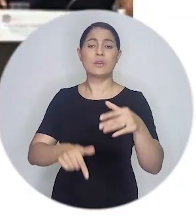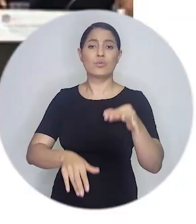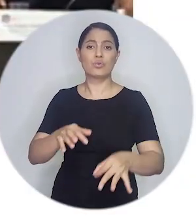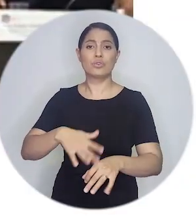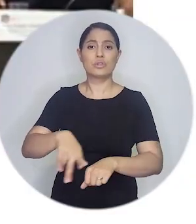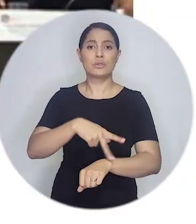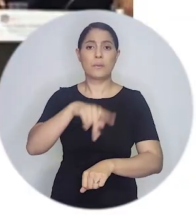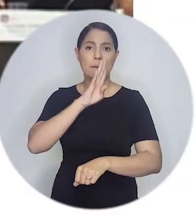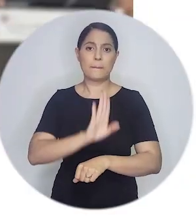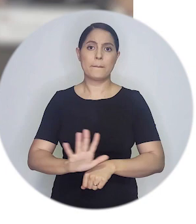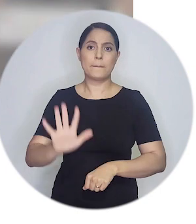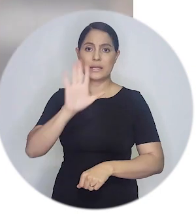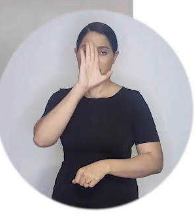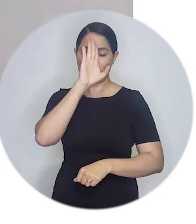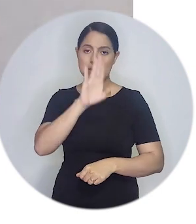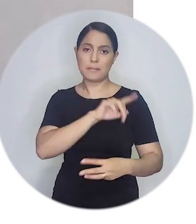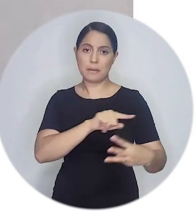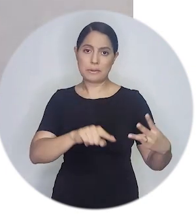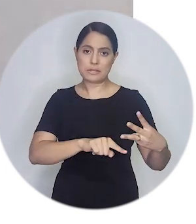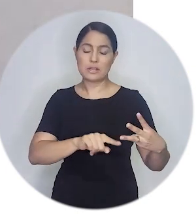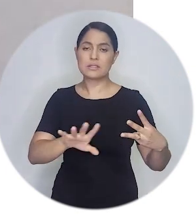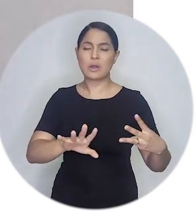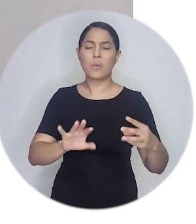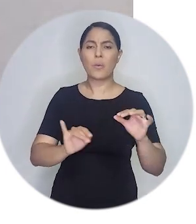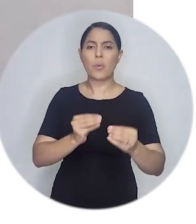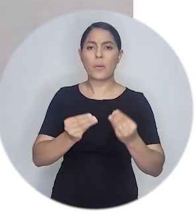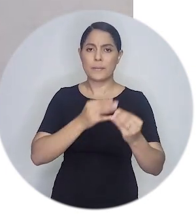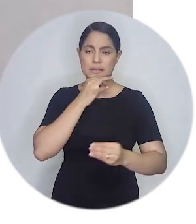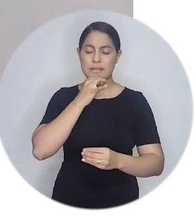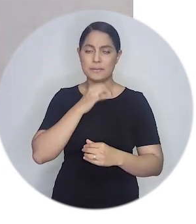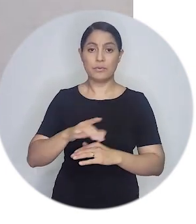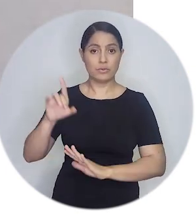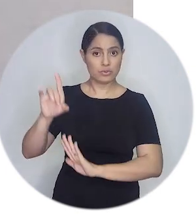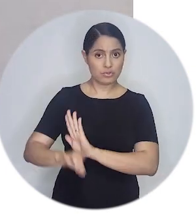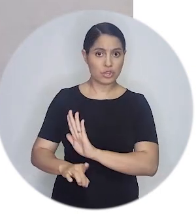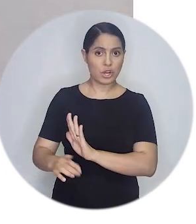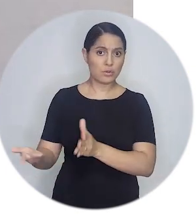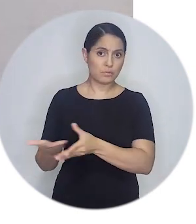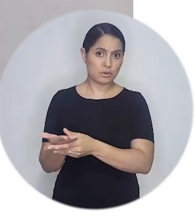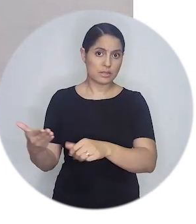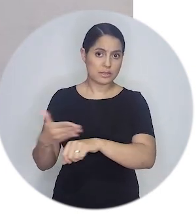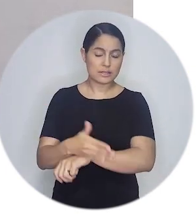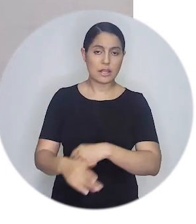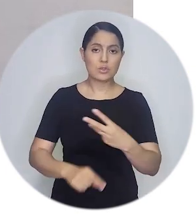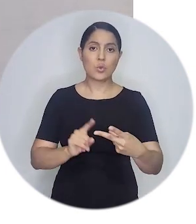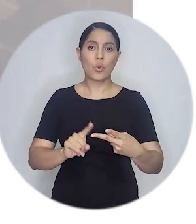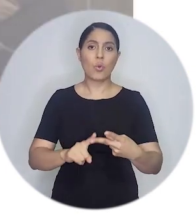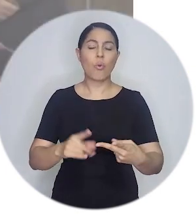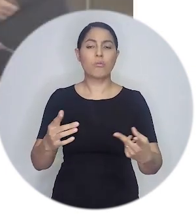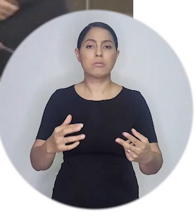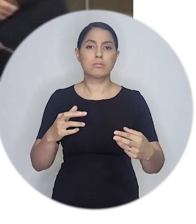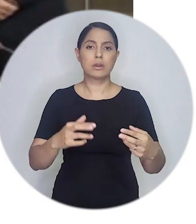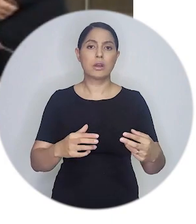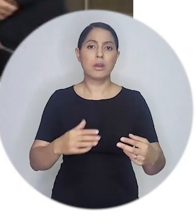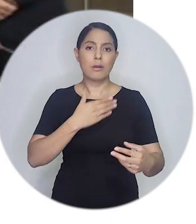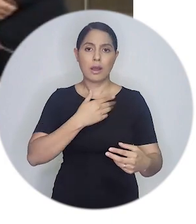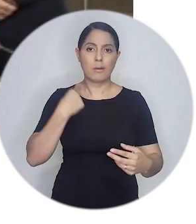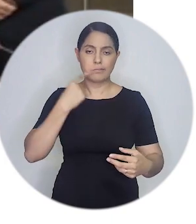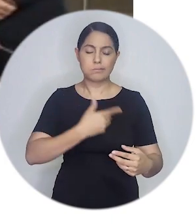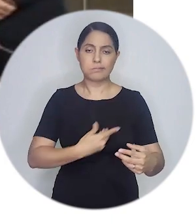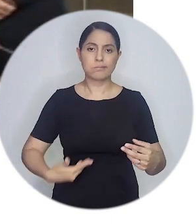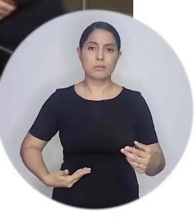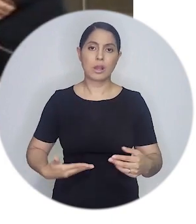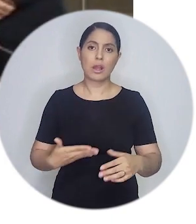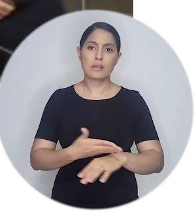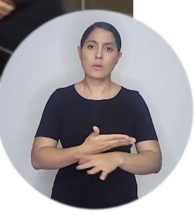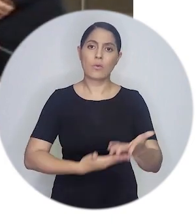Brasil. E, nesse caso, a prerrogativa não é só aquela prerrogativa de ter acesso aos autos, de conseguir falar com o